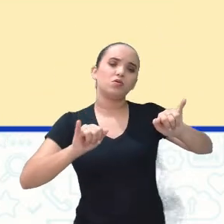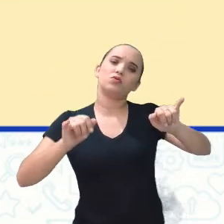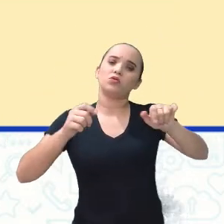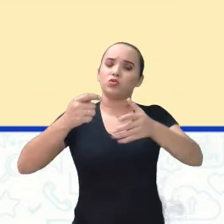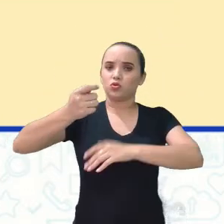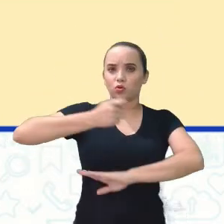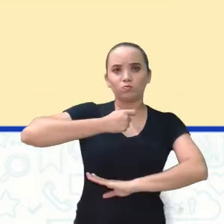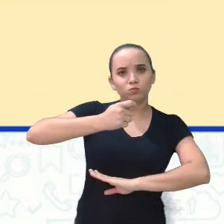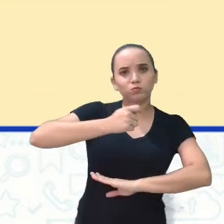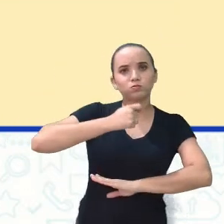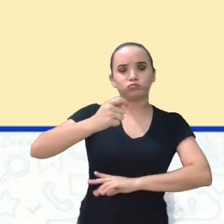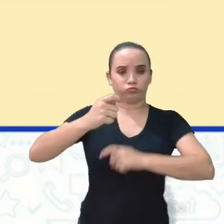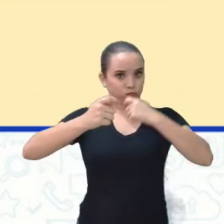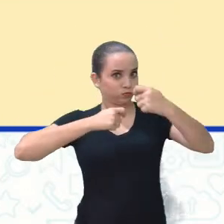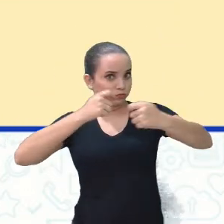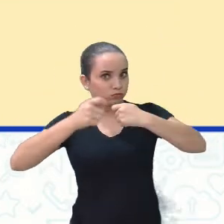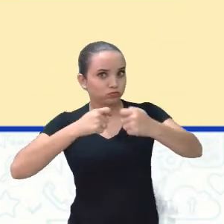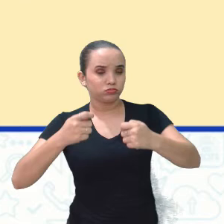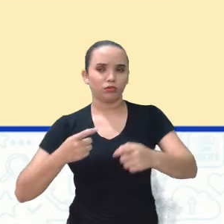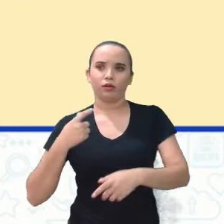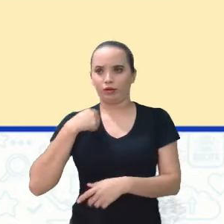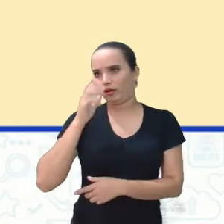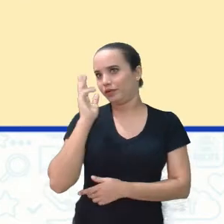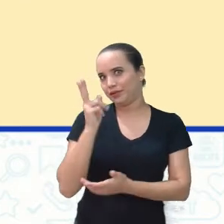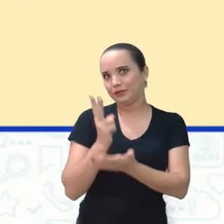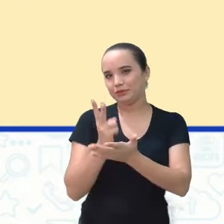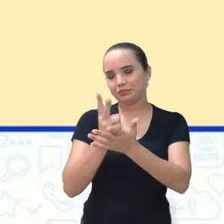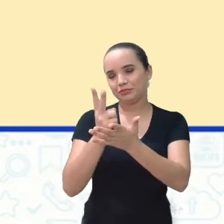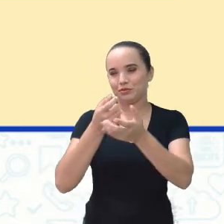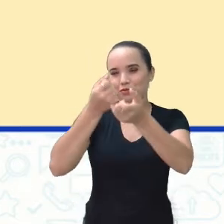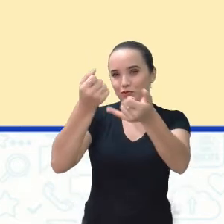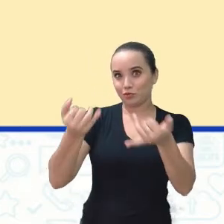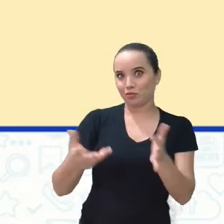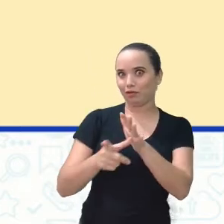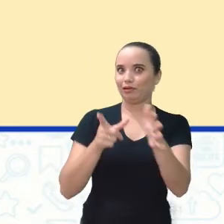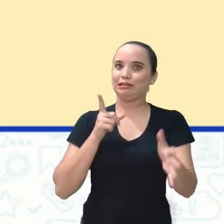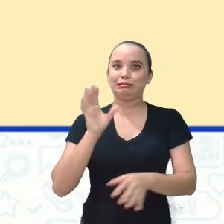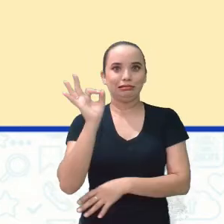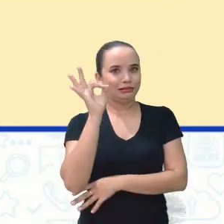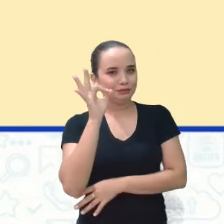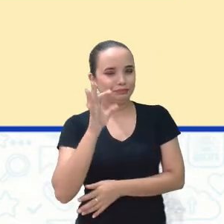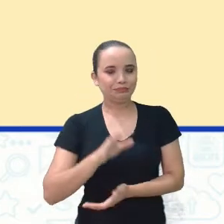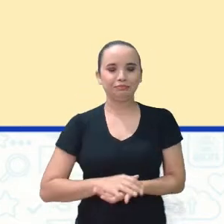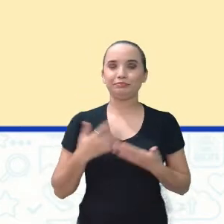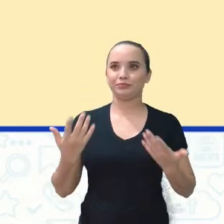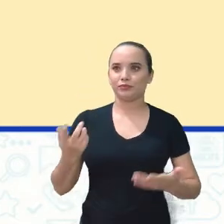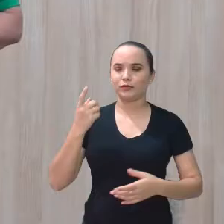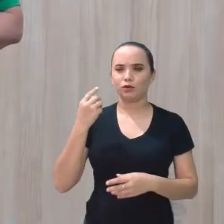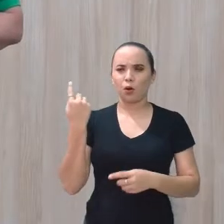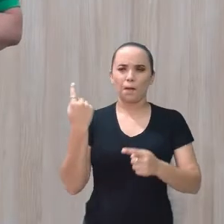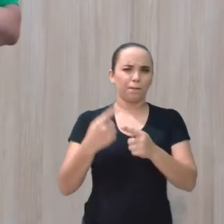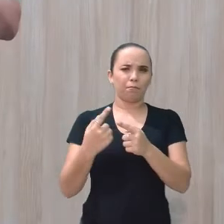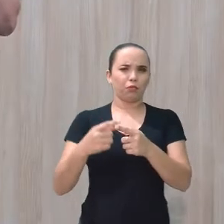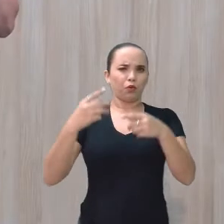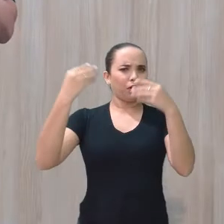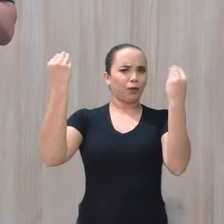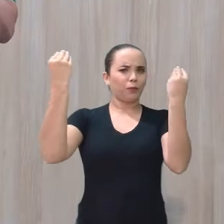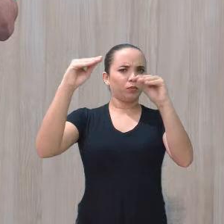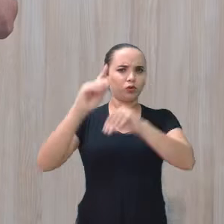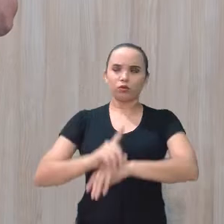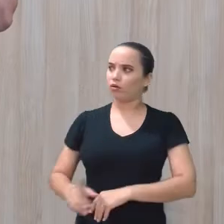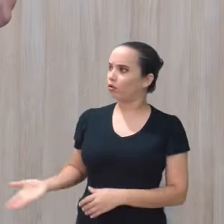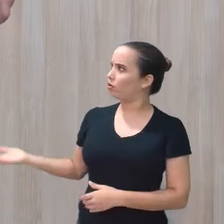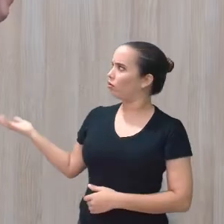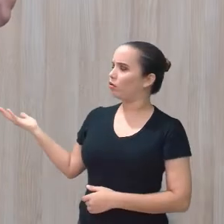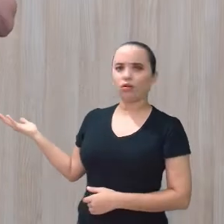professora se adianta e já vai falando tudo para vocês, não é? Estava aqui no slide. Por que está aqui no slide? Porque